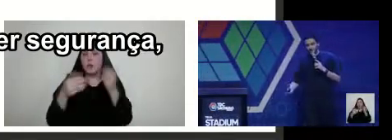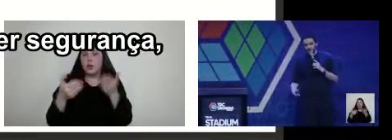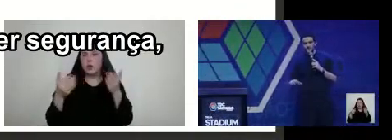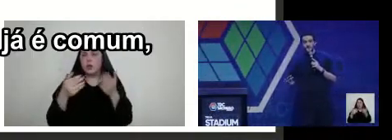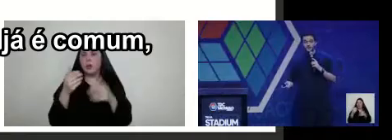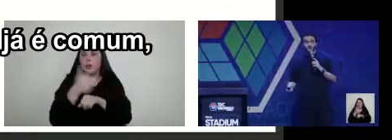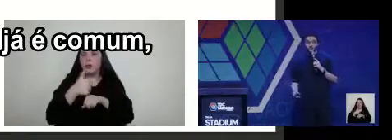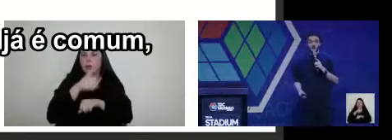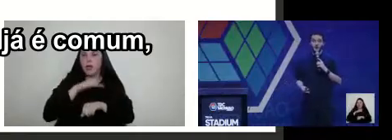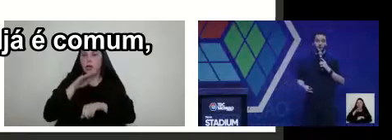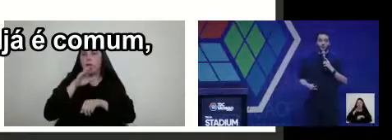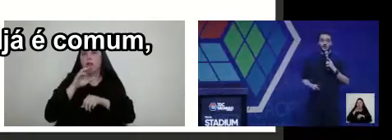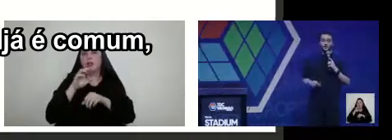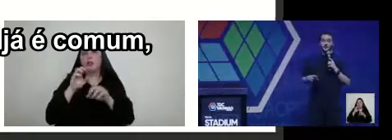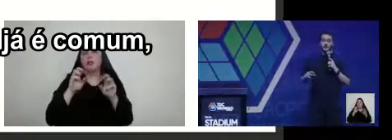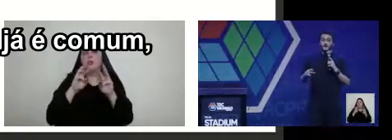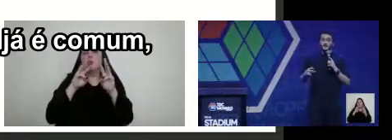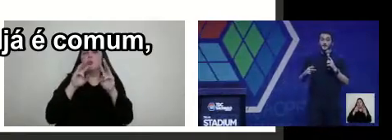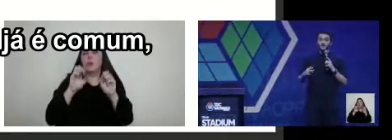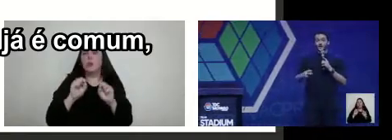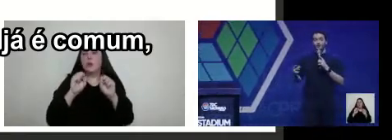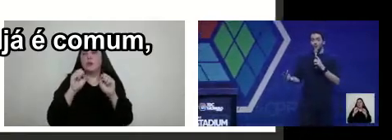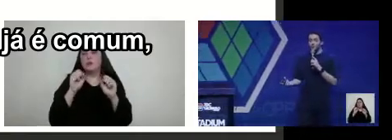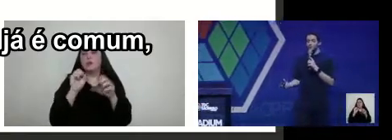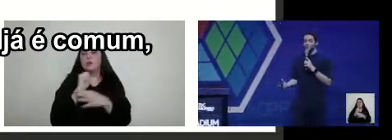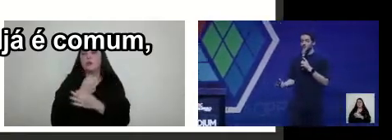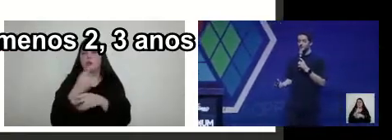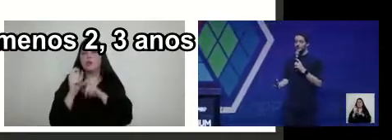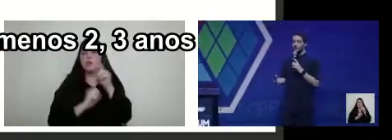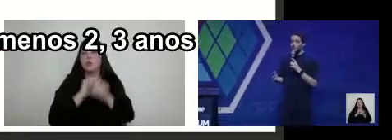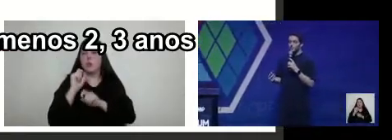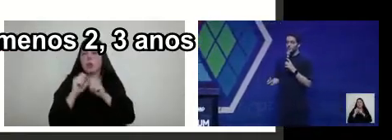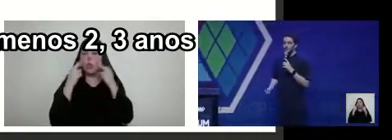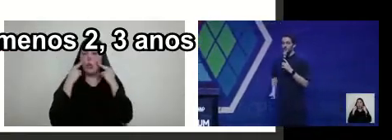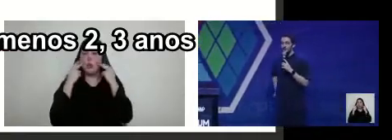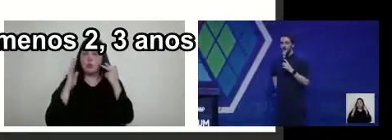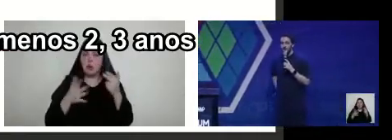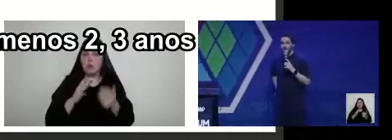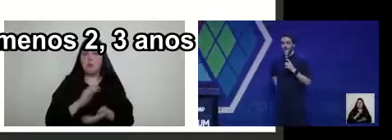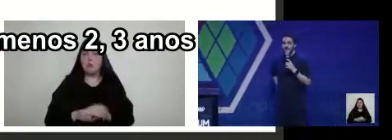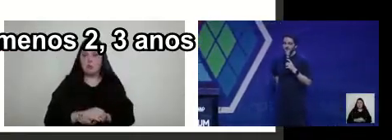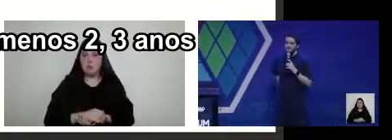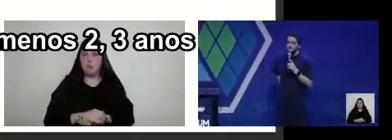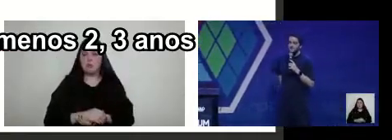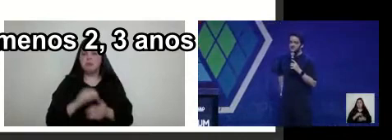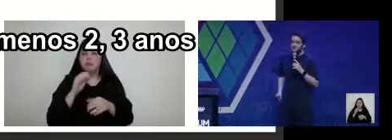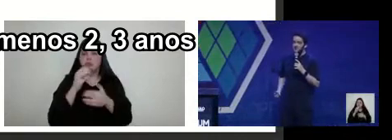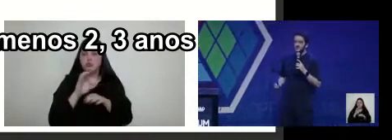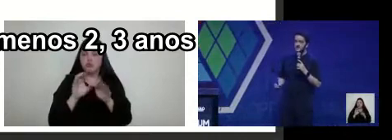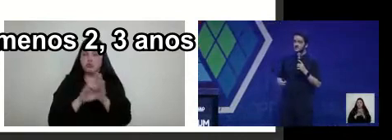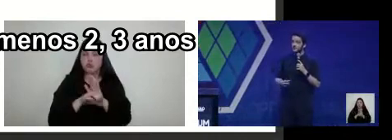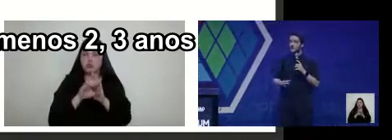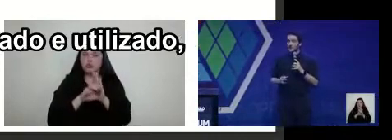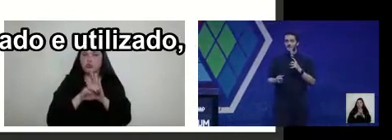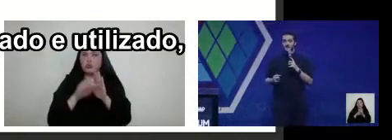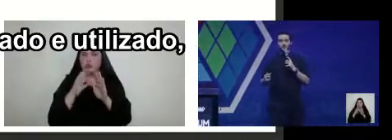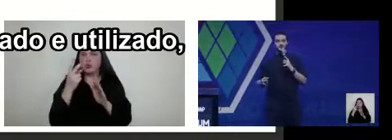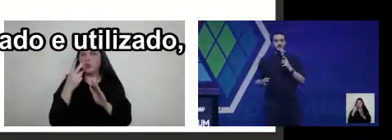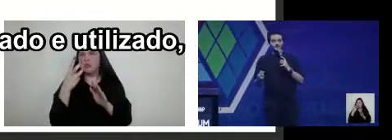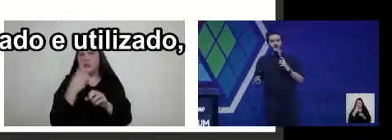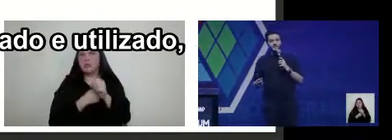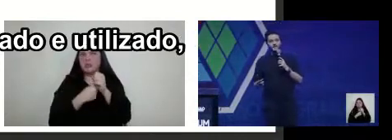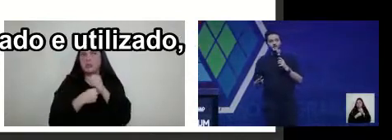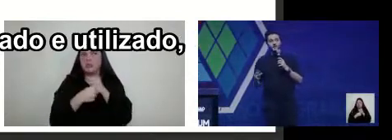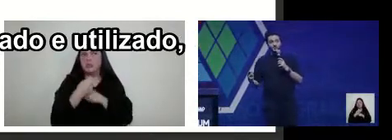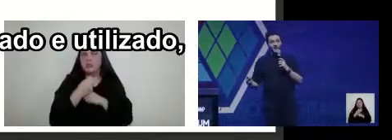de cibersegurança, cloud security, é um conceito que já é comum, tá? Então, é um conceito que faz mais ou menos 2, 3 anos que passou a